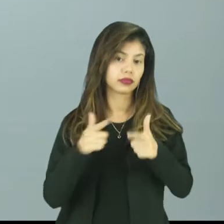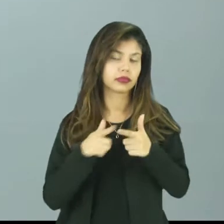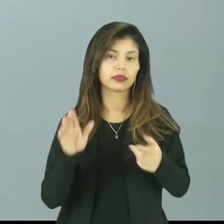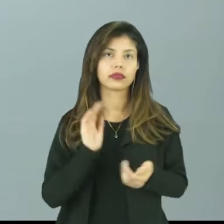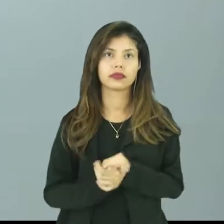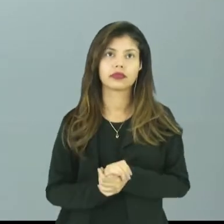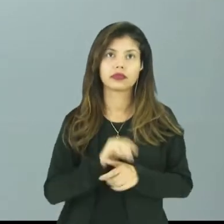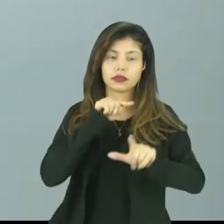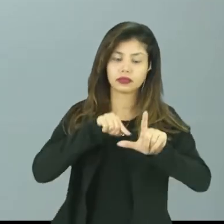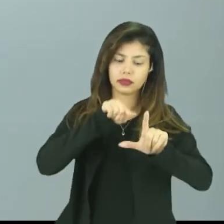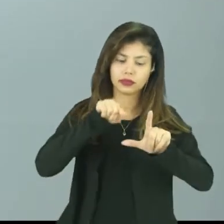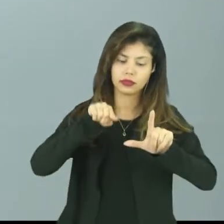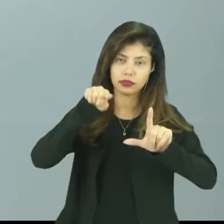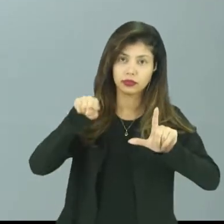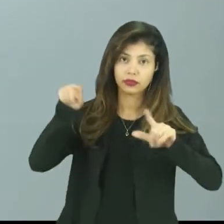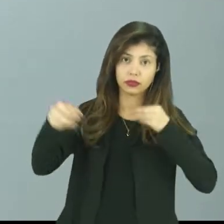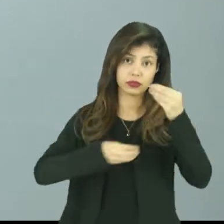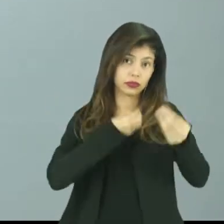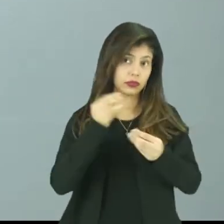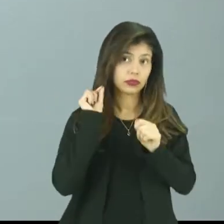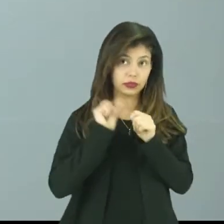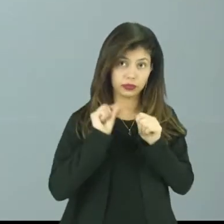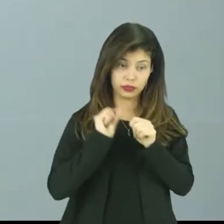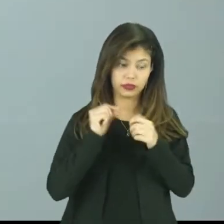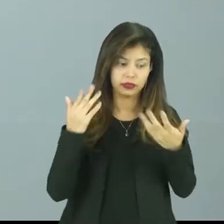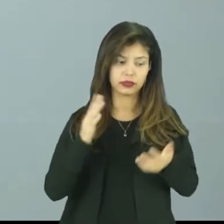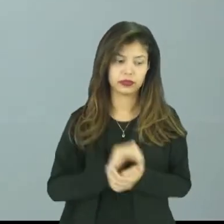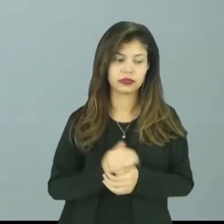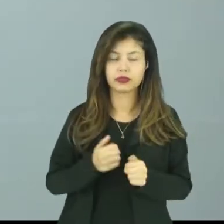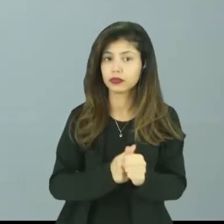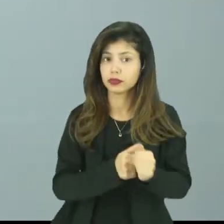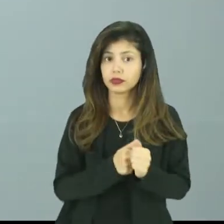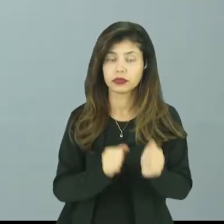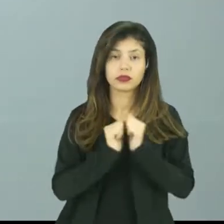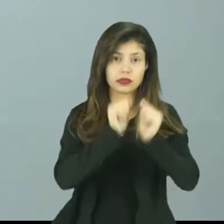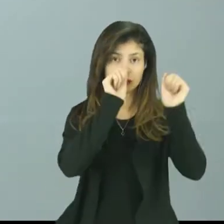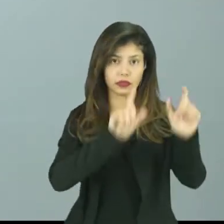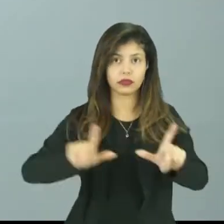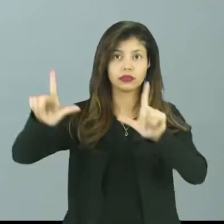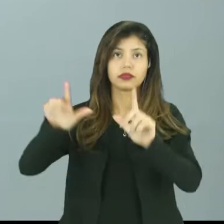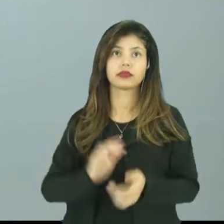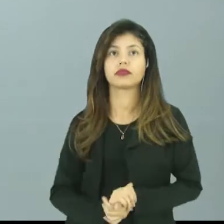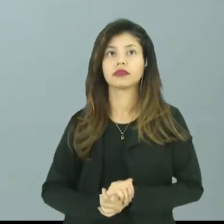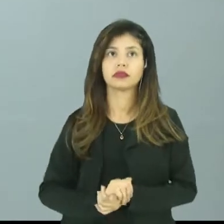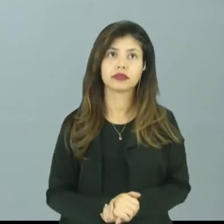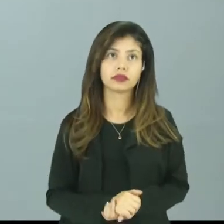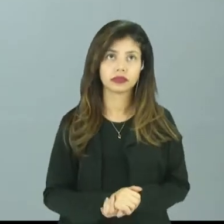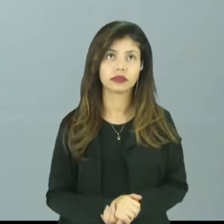de linha, como construir os gráficos de linha. Então acompanhe comigo os slides.